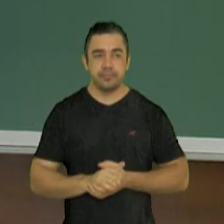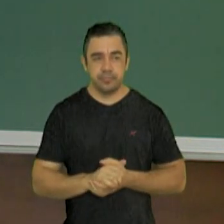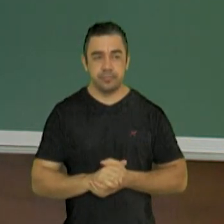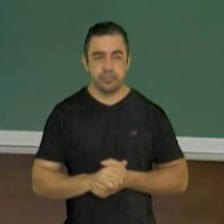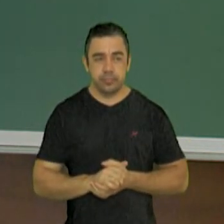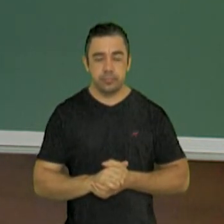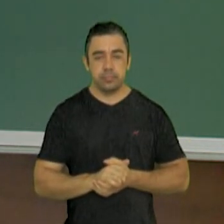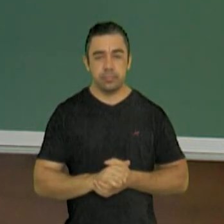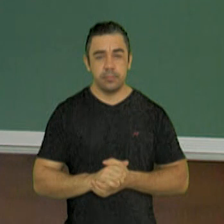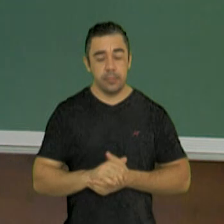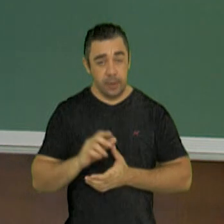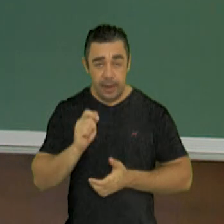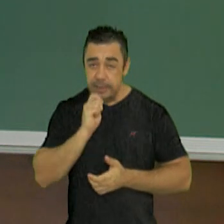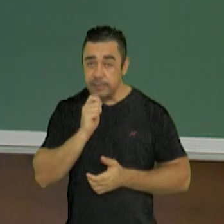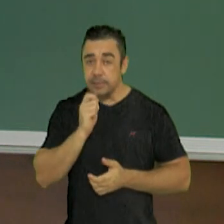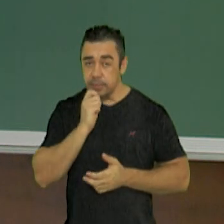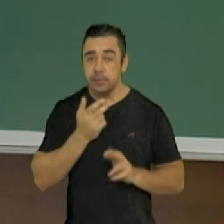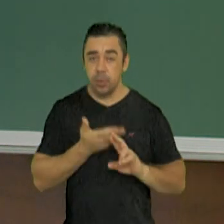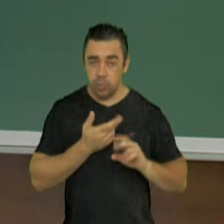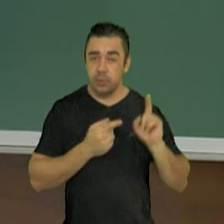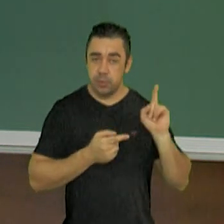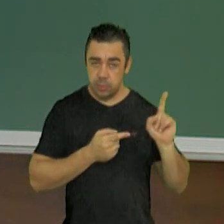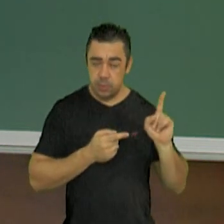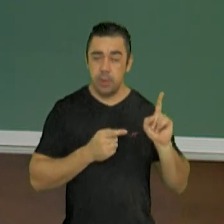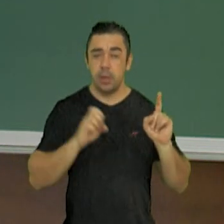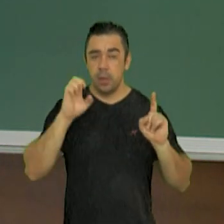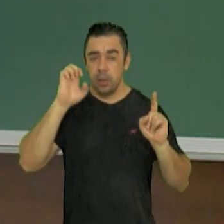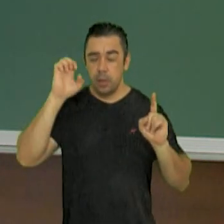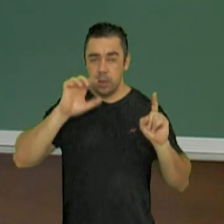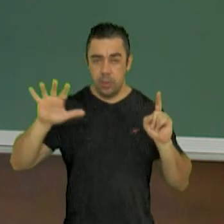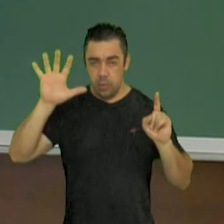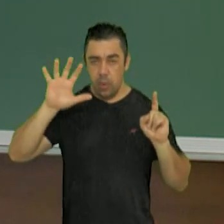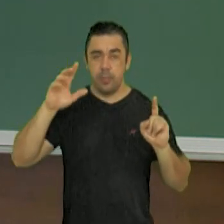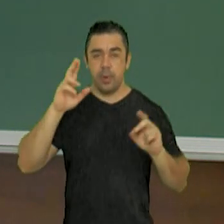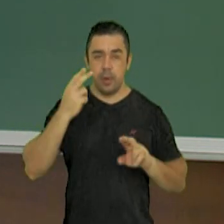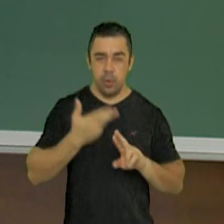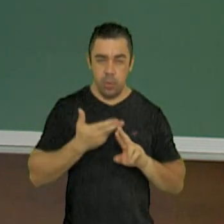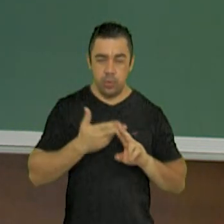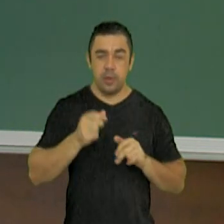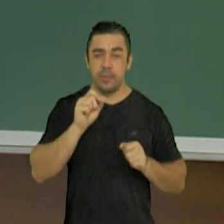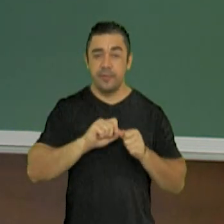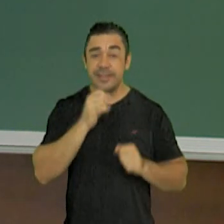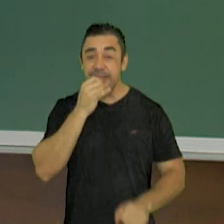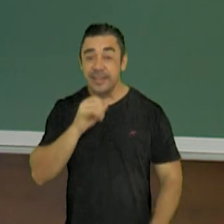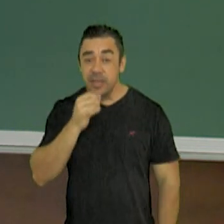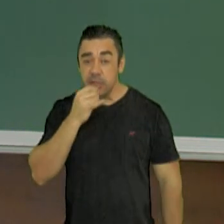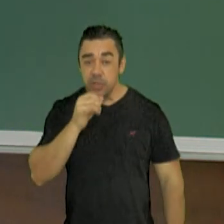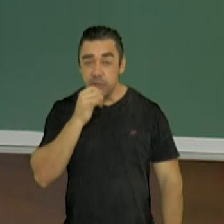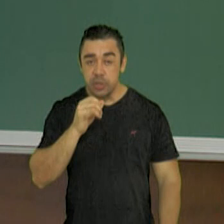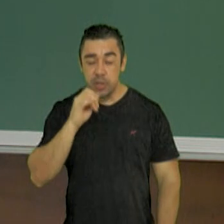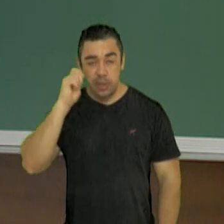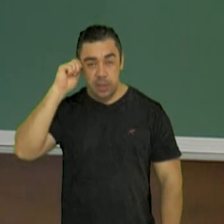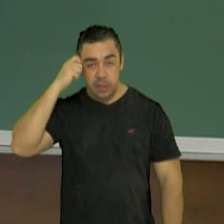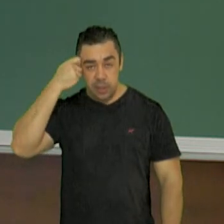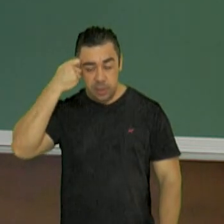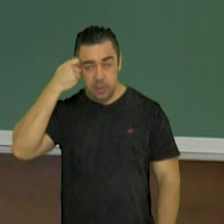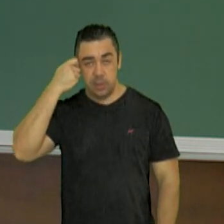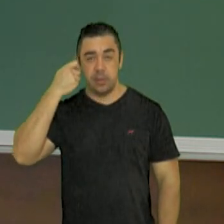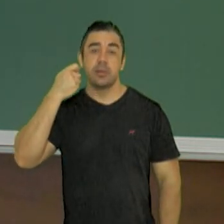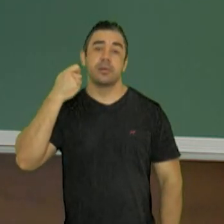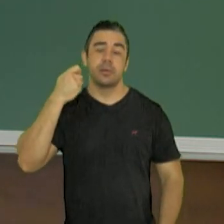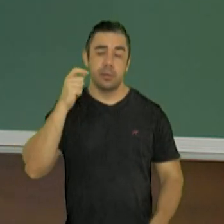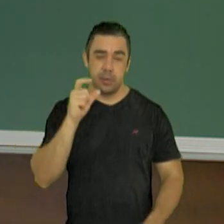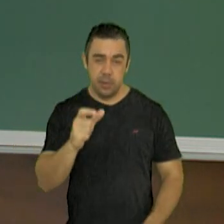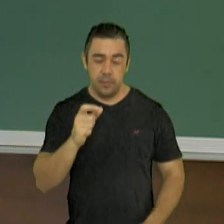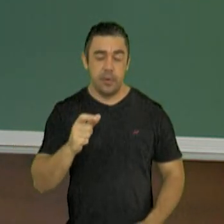carvão mineral ainda é utilizado na Europa, tá? Nas termoelétricas. A geração de energia lá não pode ser feita como é aqui no nosso